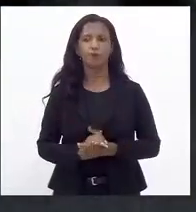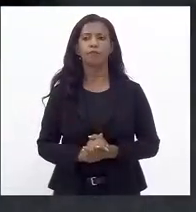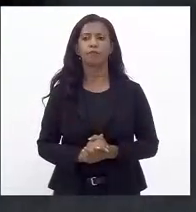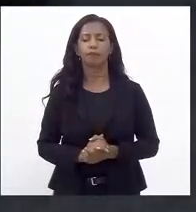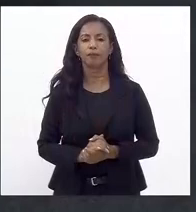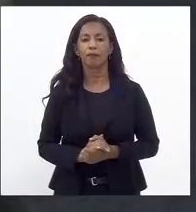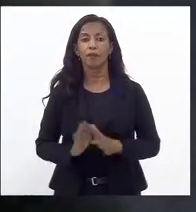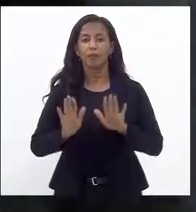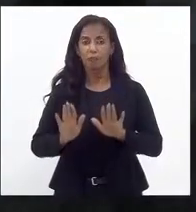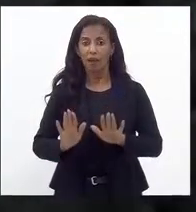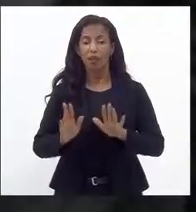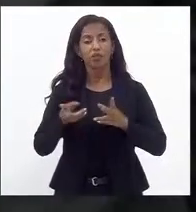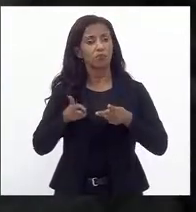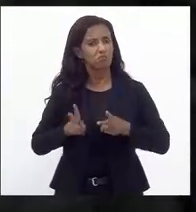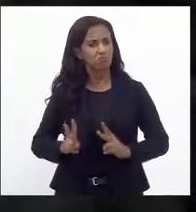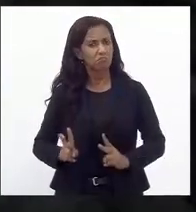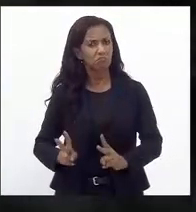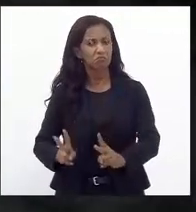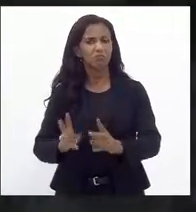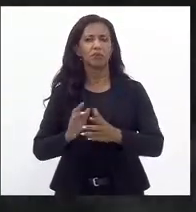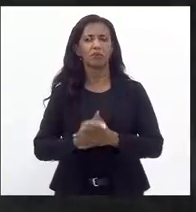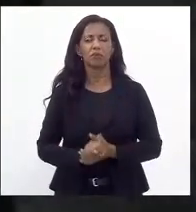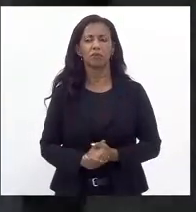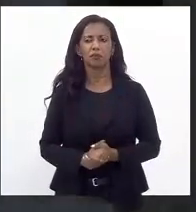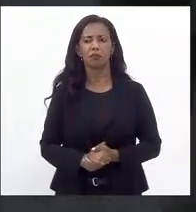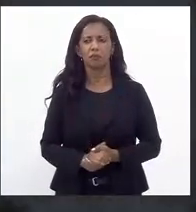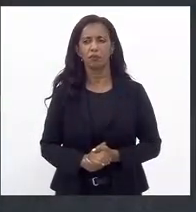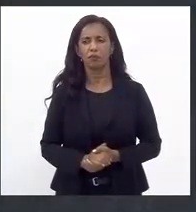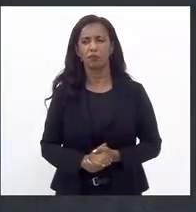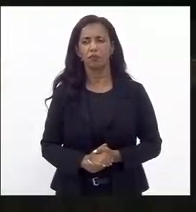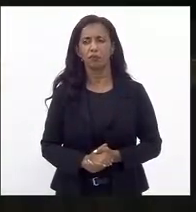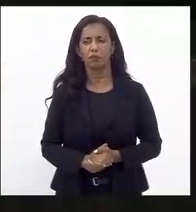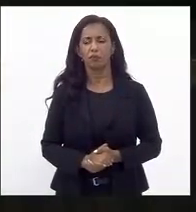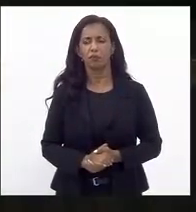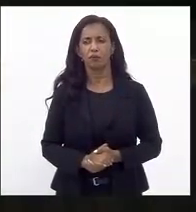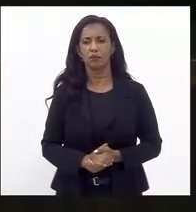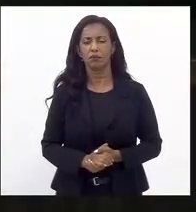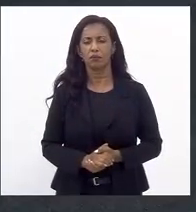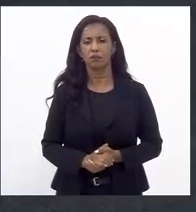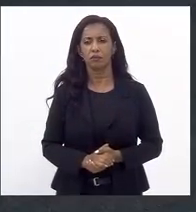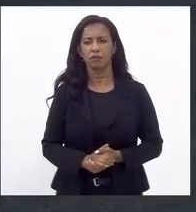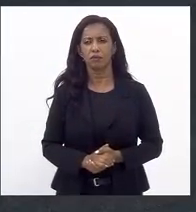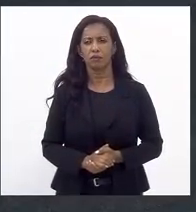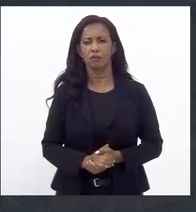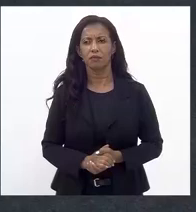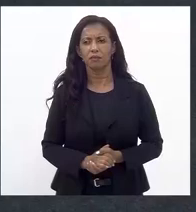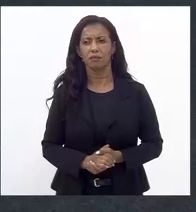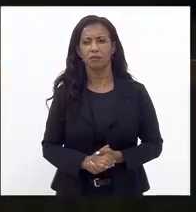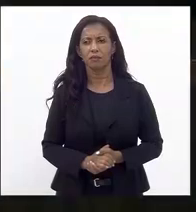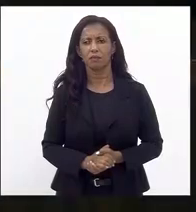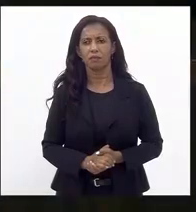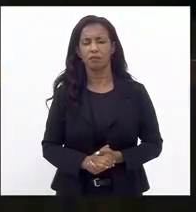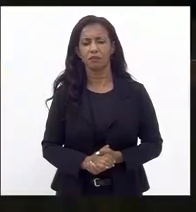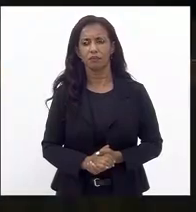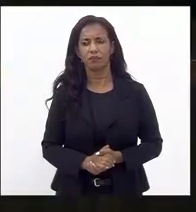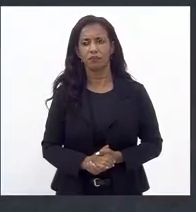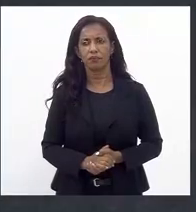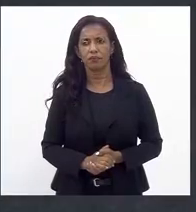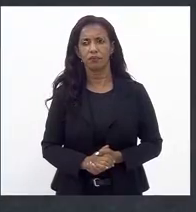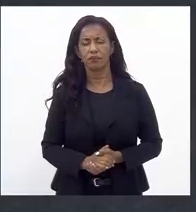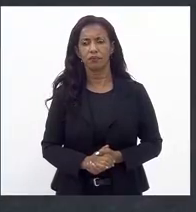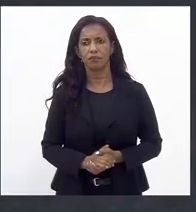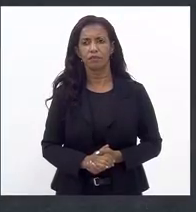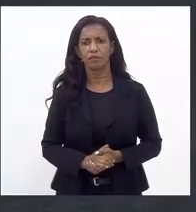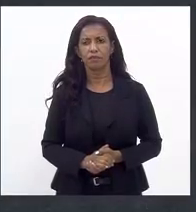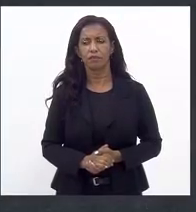Ah mas mesmo assim por favor só um minuto Presidente só um minuto você vai momento eu sei